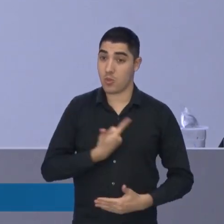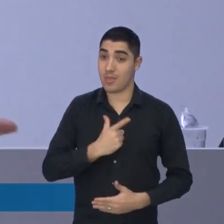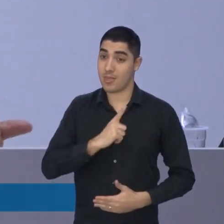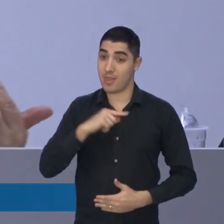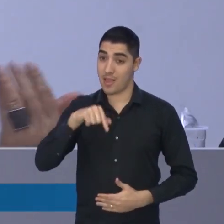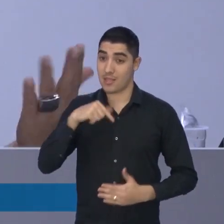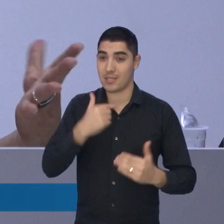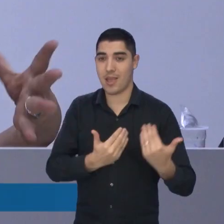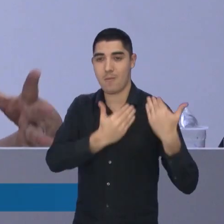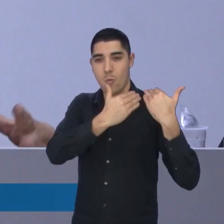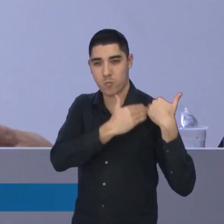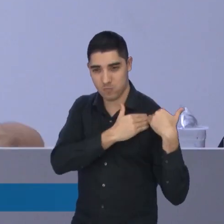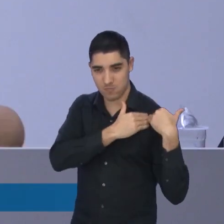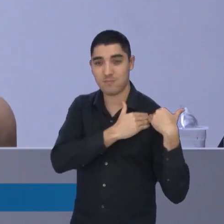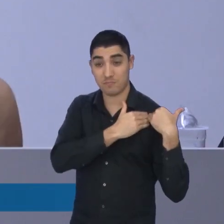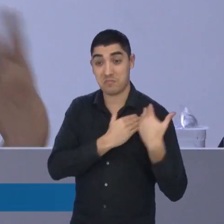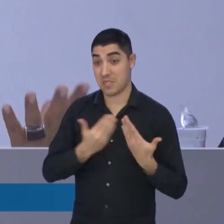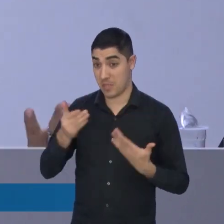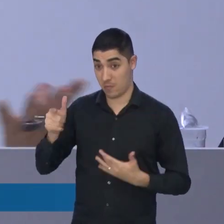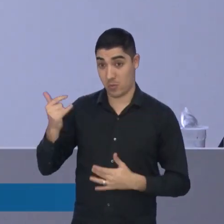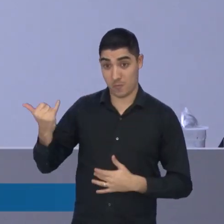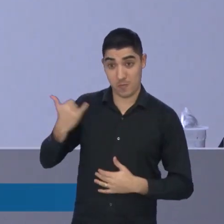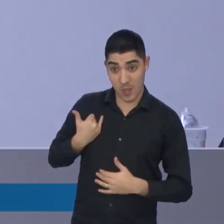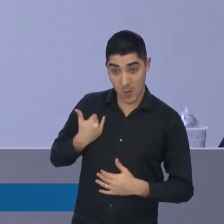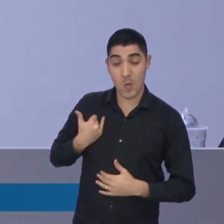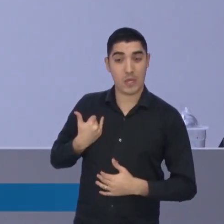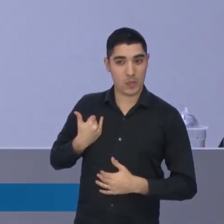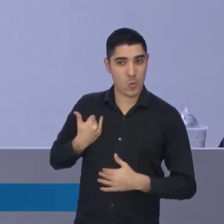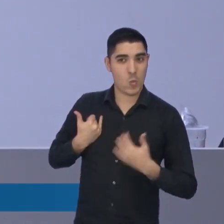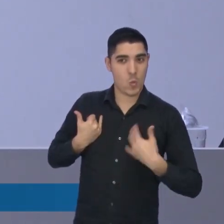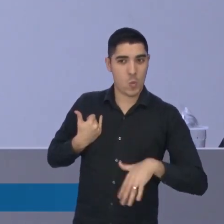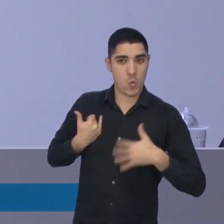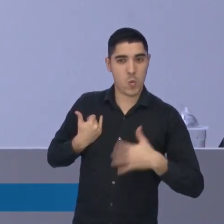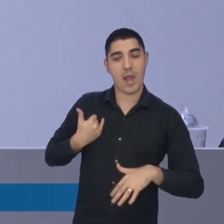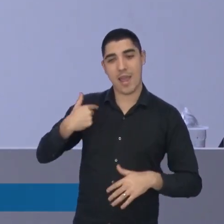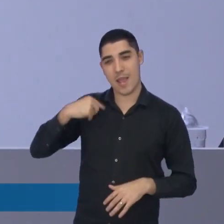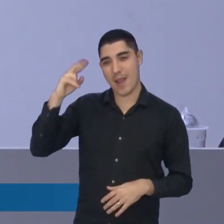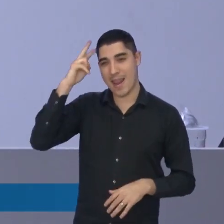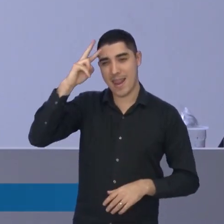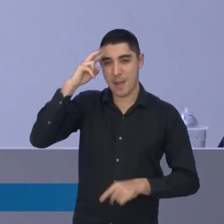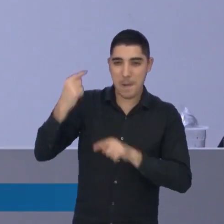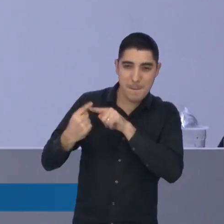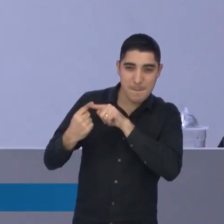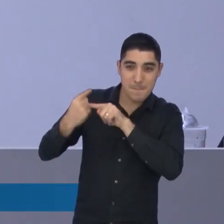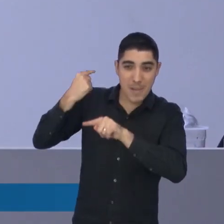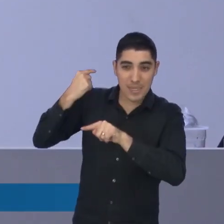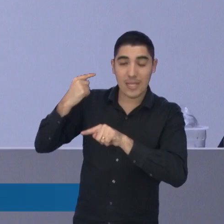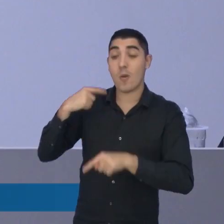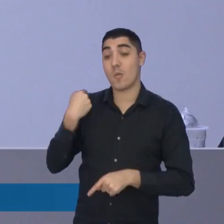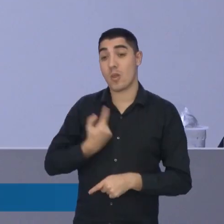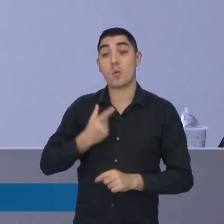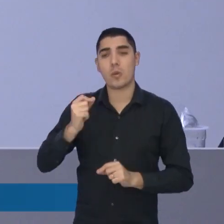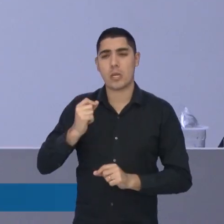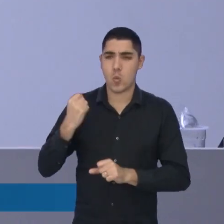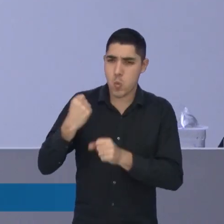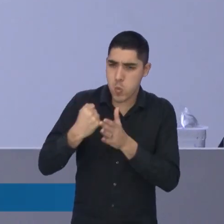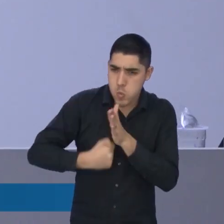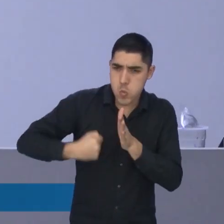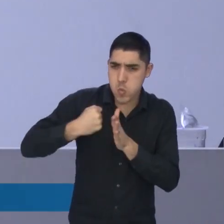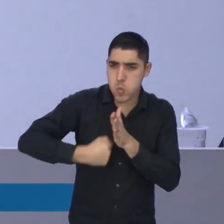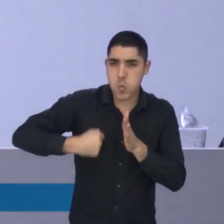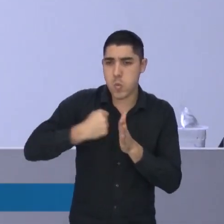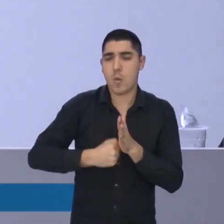essa tarefa que você colocou, ela é maior. Estou lembrando do nosso passado, a luta pela ampliação